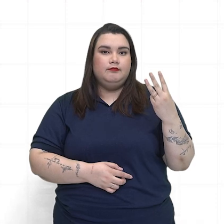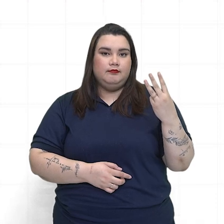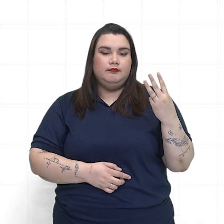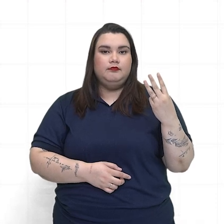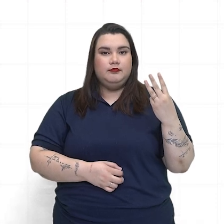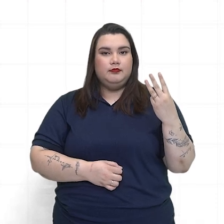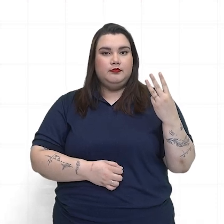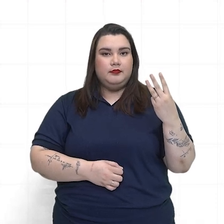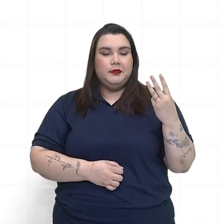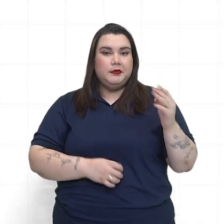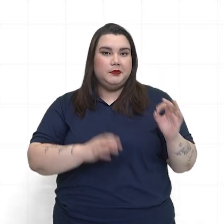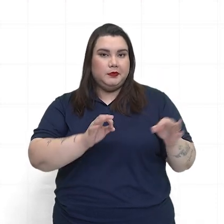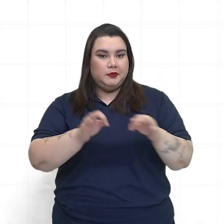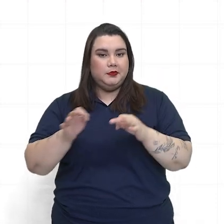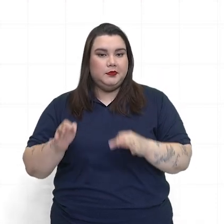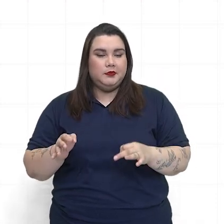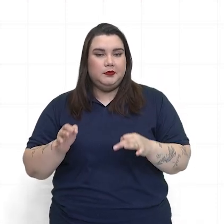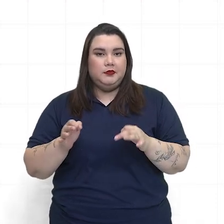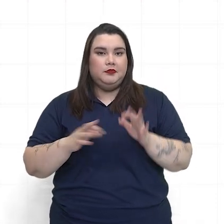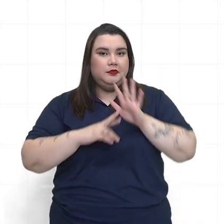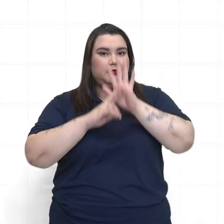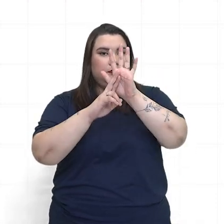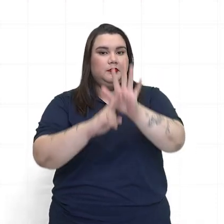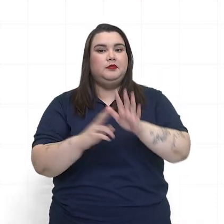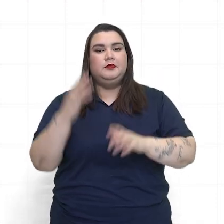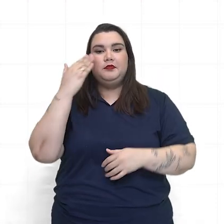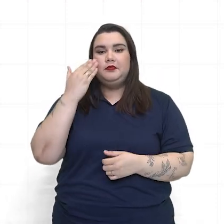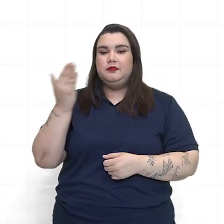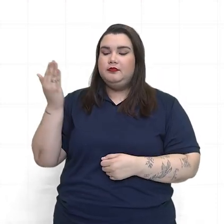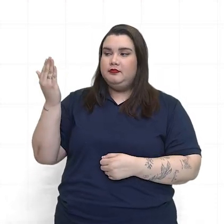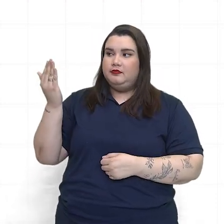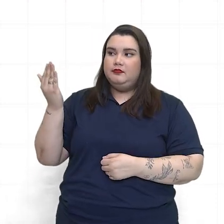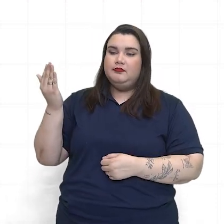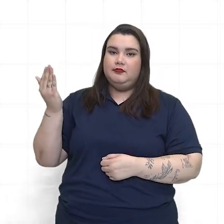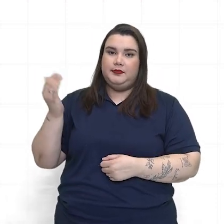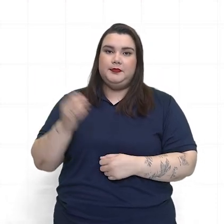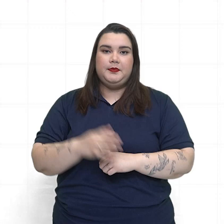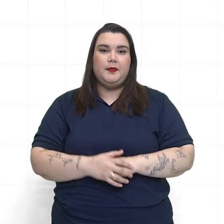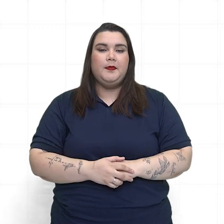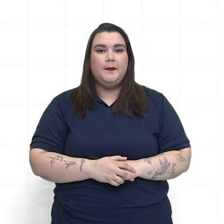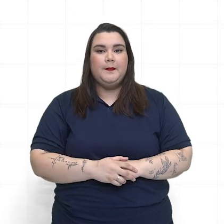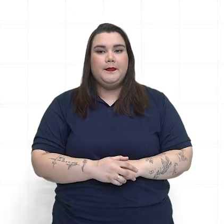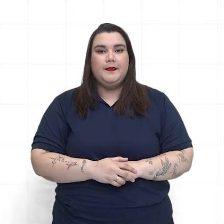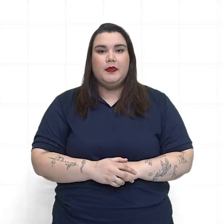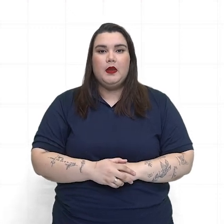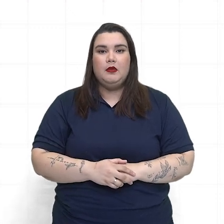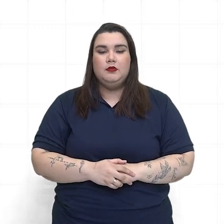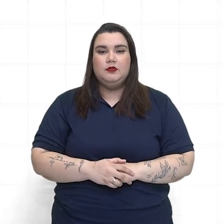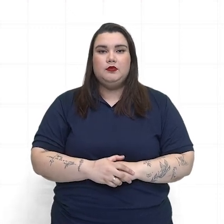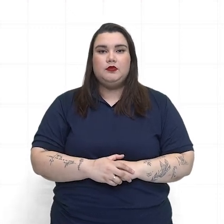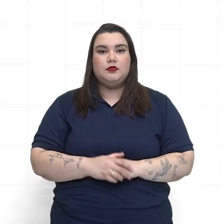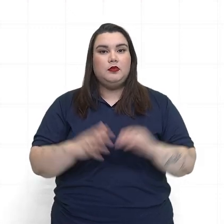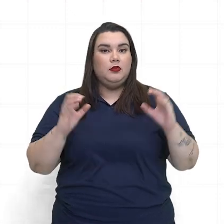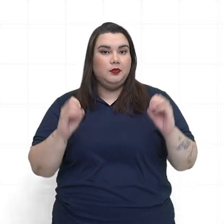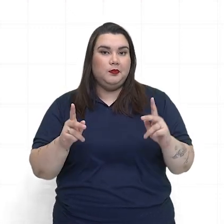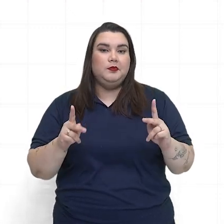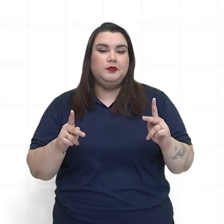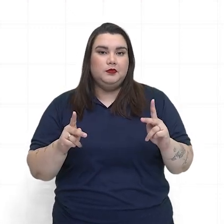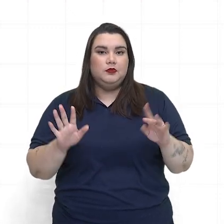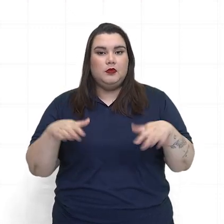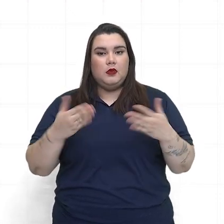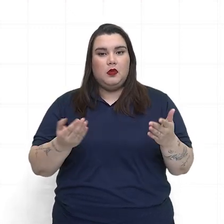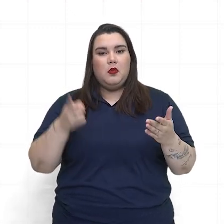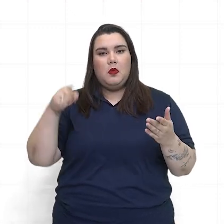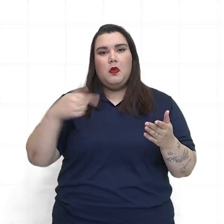corresponde às 3 partes de quem? Que corresponde ao teu irmão. Beleza? Olha aí. É um